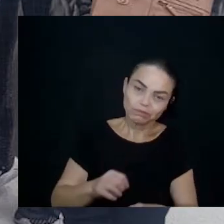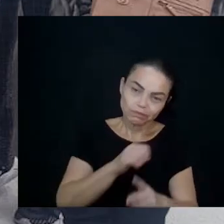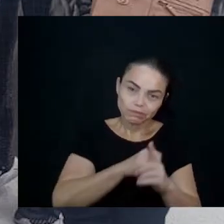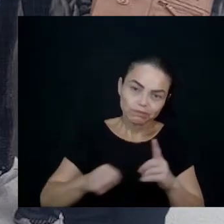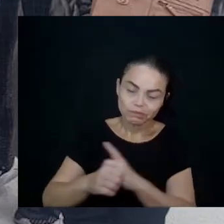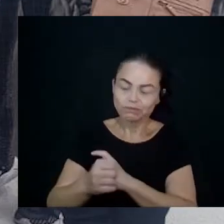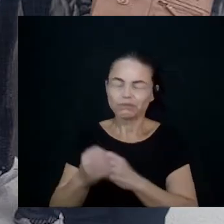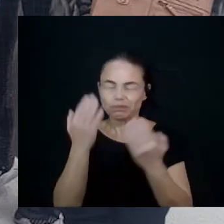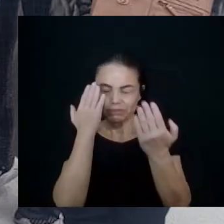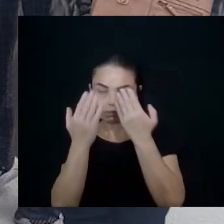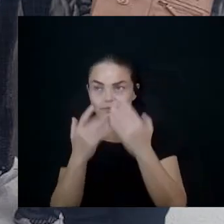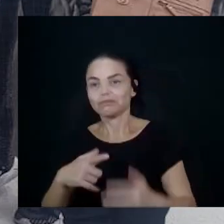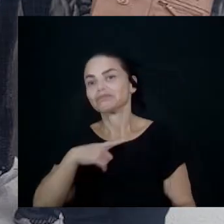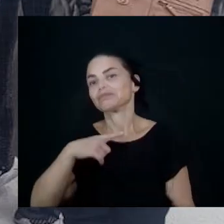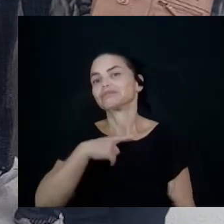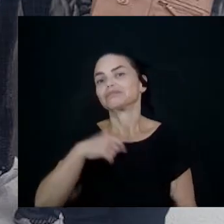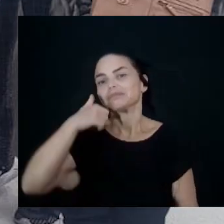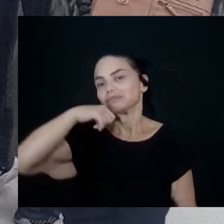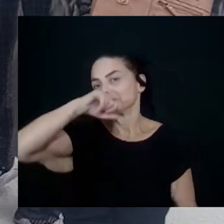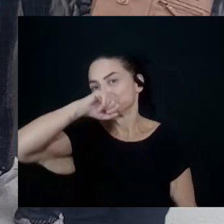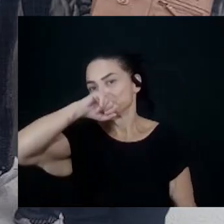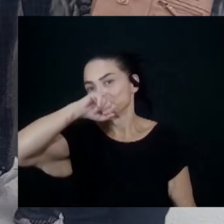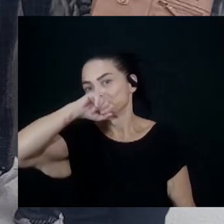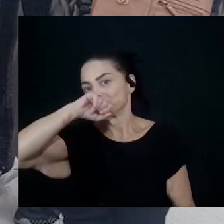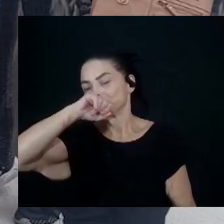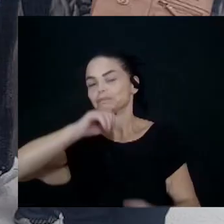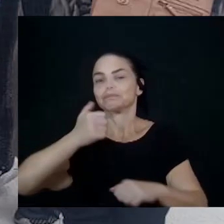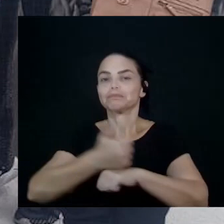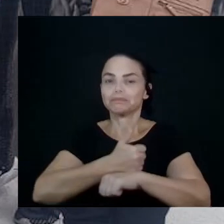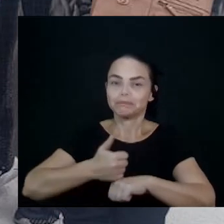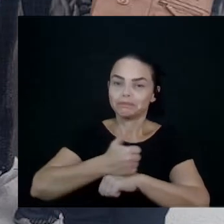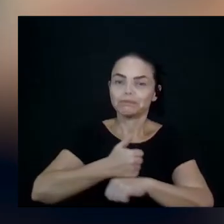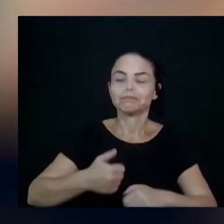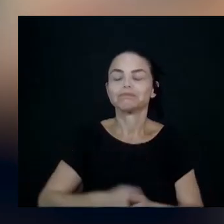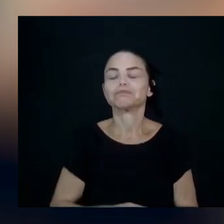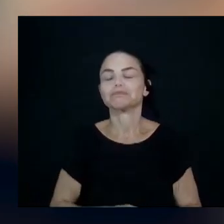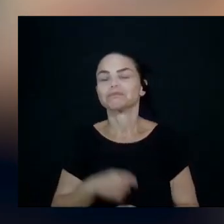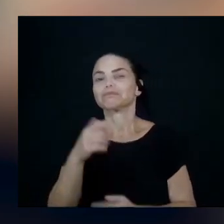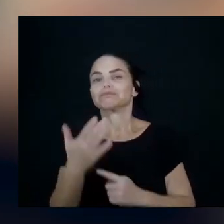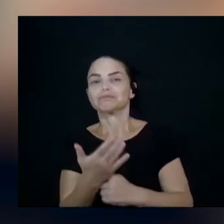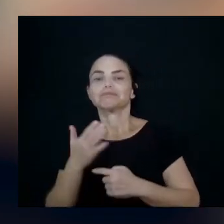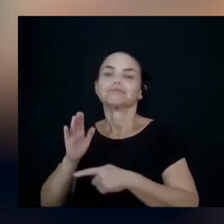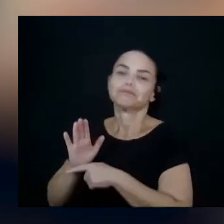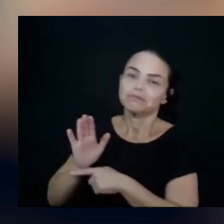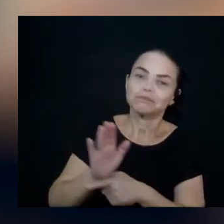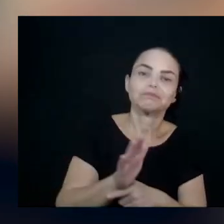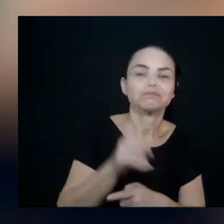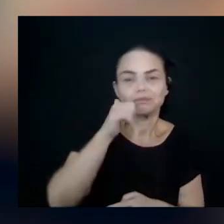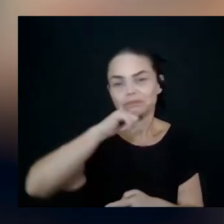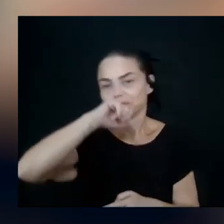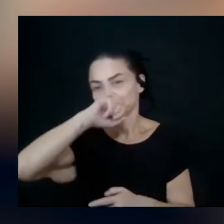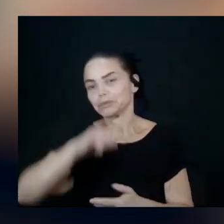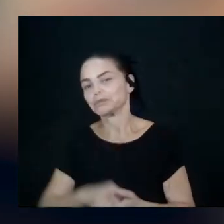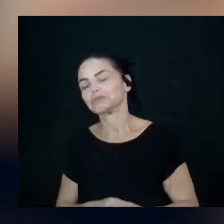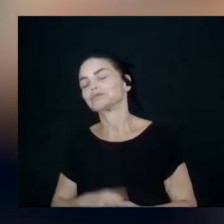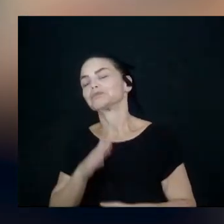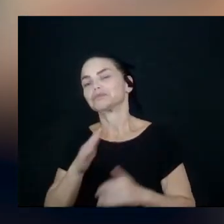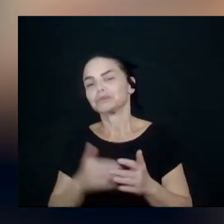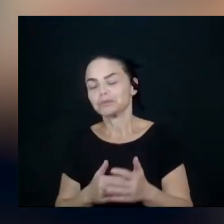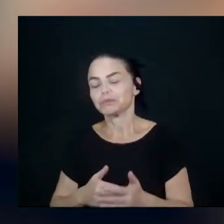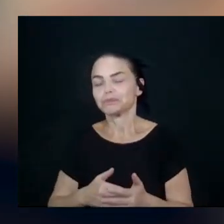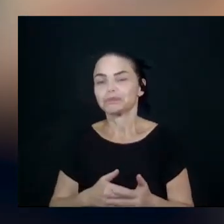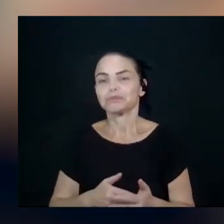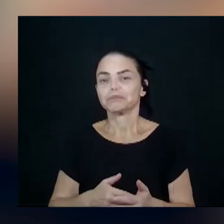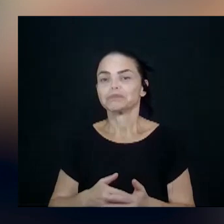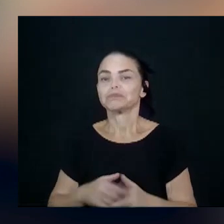assessoria social, psicológica, porque temos mães de todas as profissões e uma ajudando a outra. Então, assim, de tudo